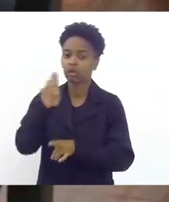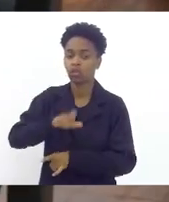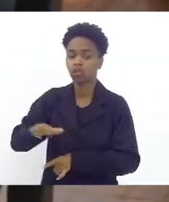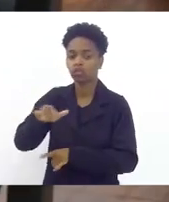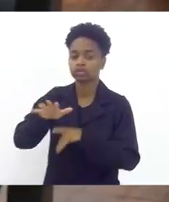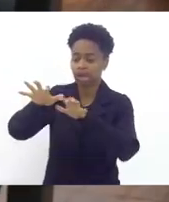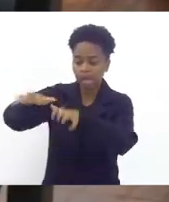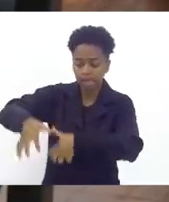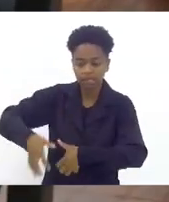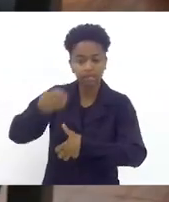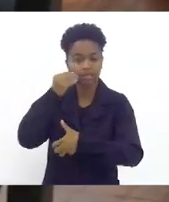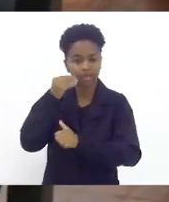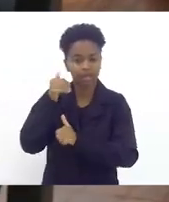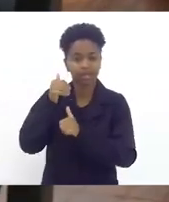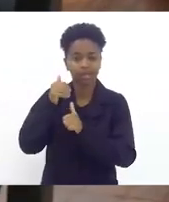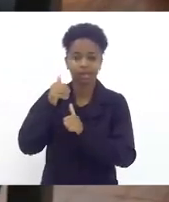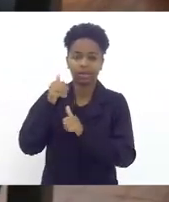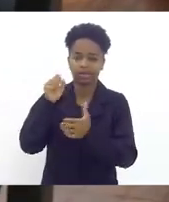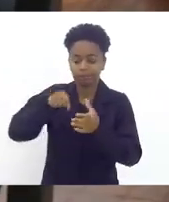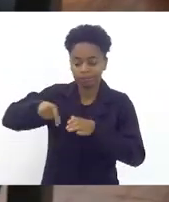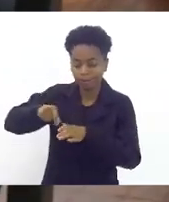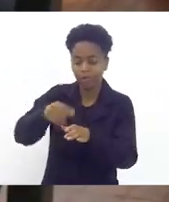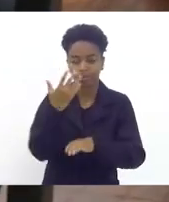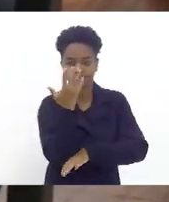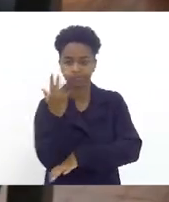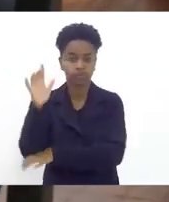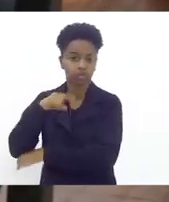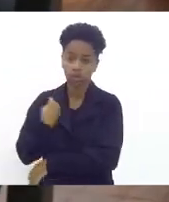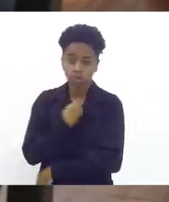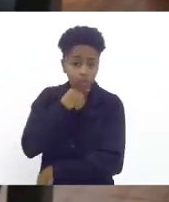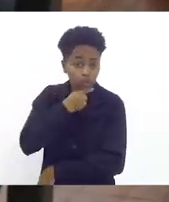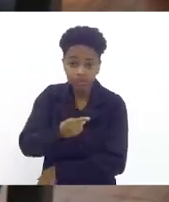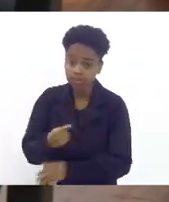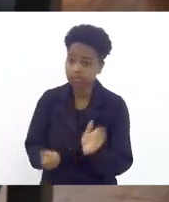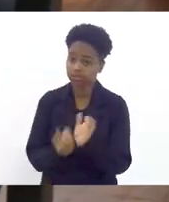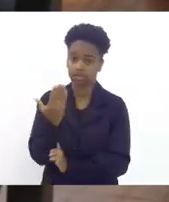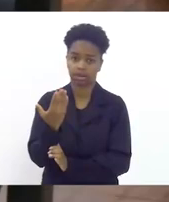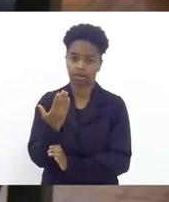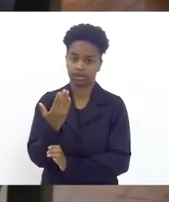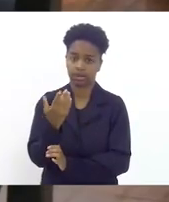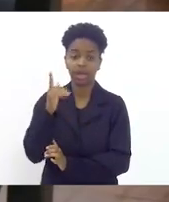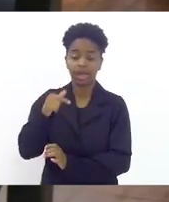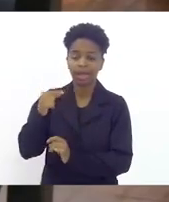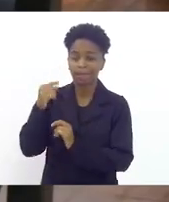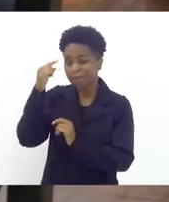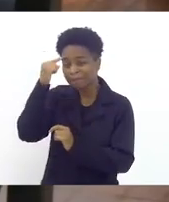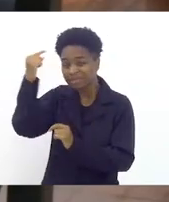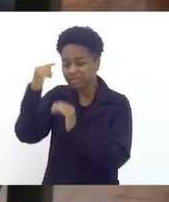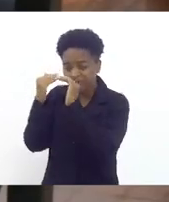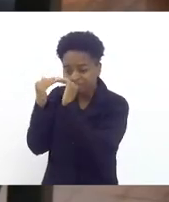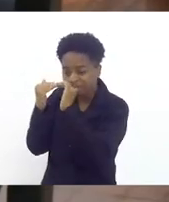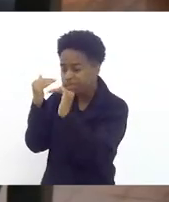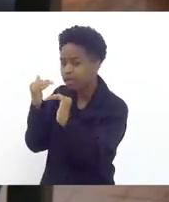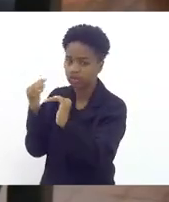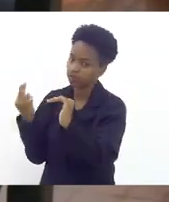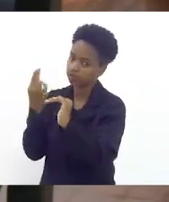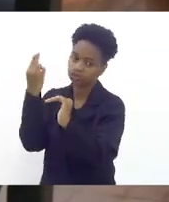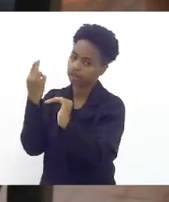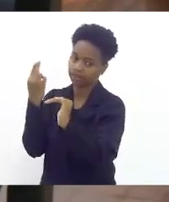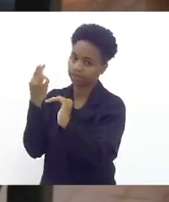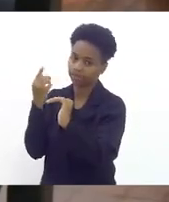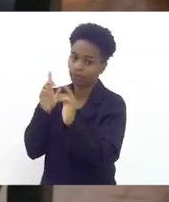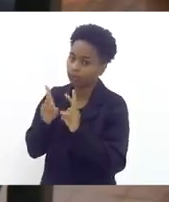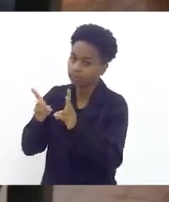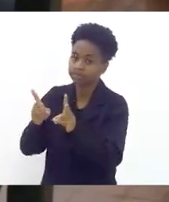do garimpo Não não vamos pensar em economia verde não vou conseguir implementar isso tudo é uma questão de paradigma não dá mais para combater crime ambiental no Brasil